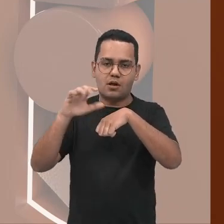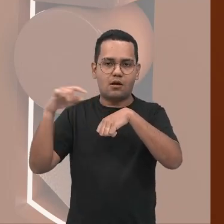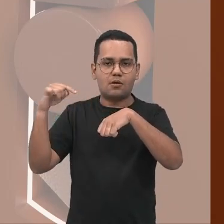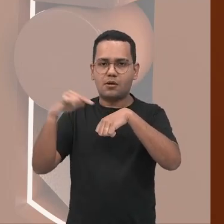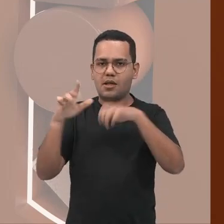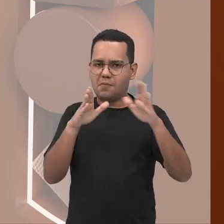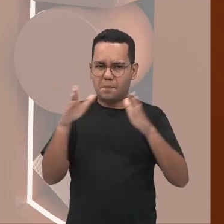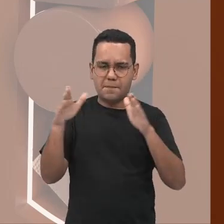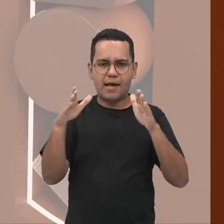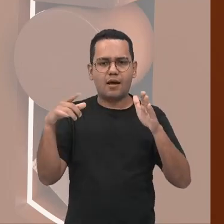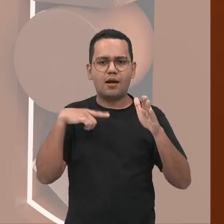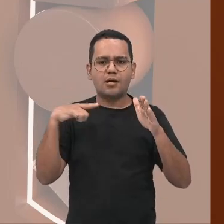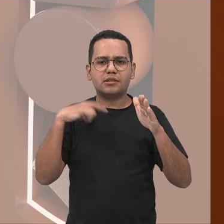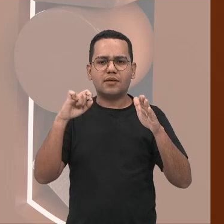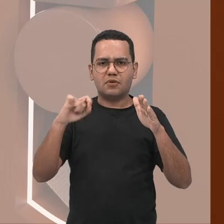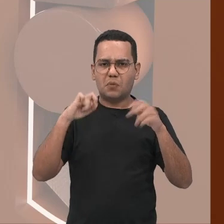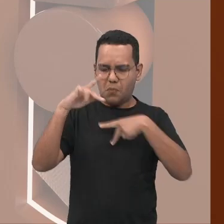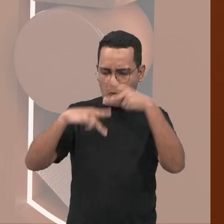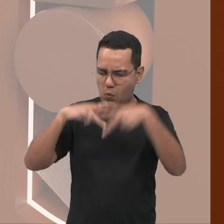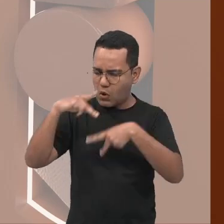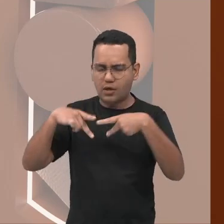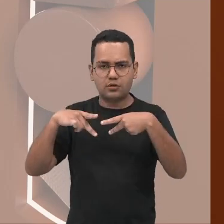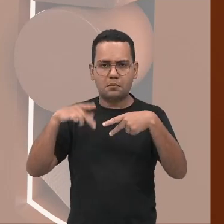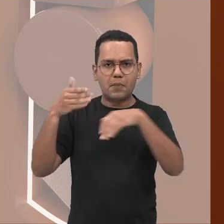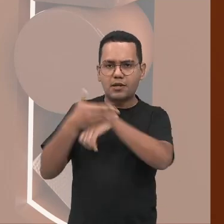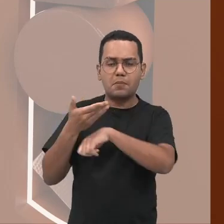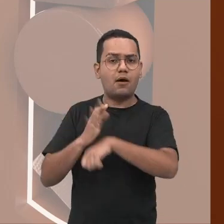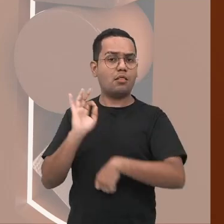população sem participar, porque fizeram